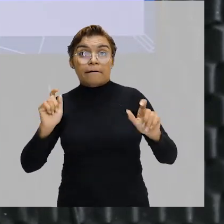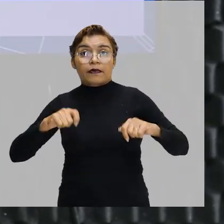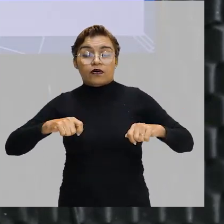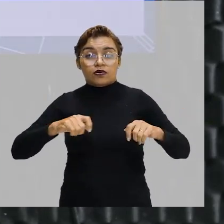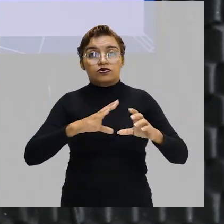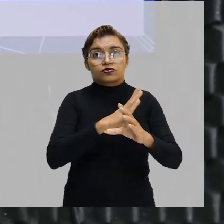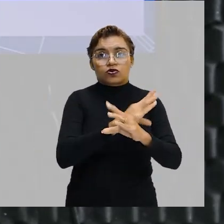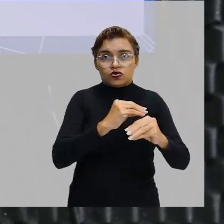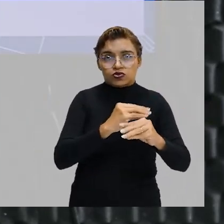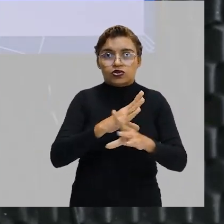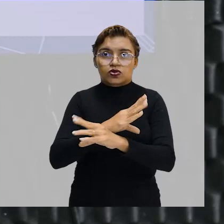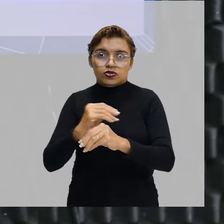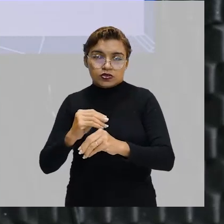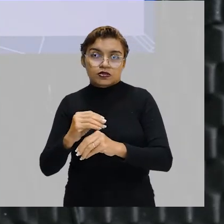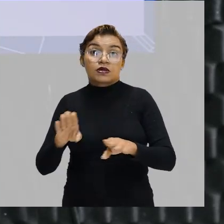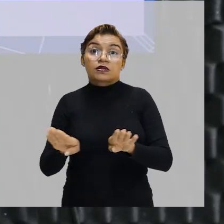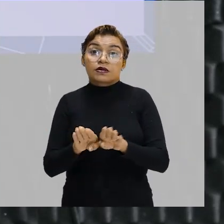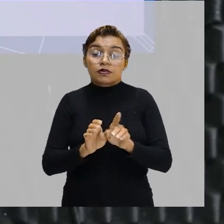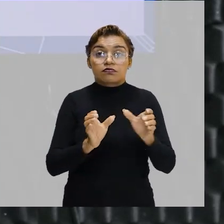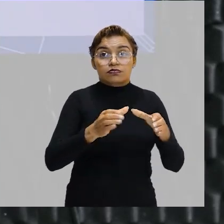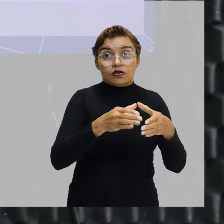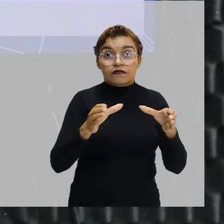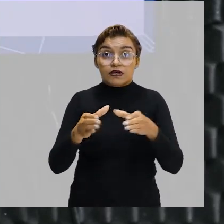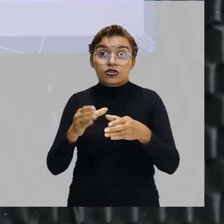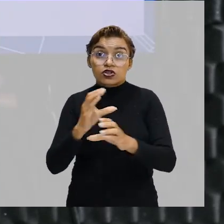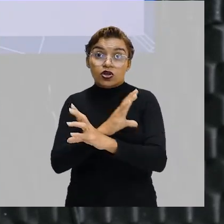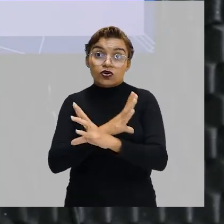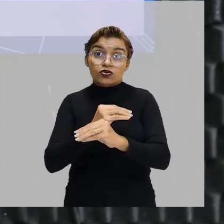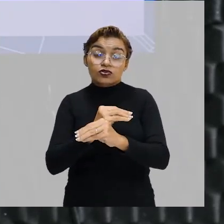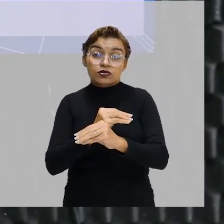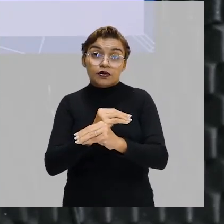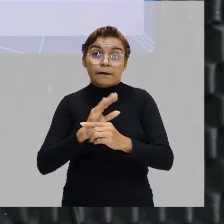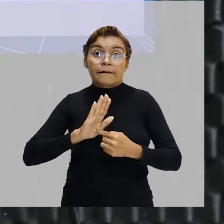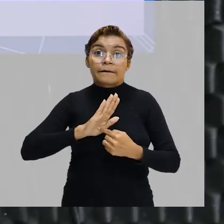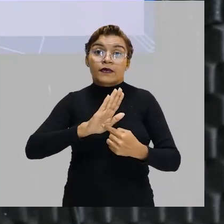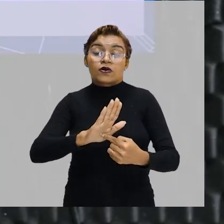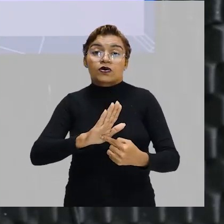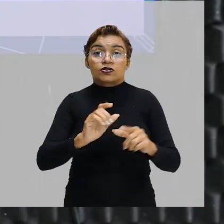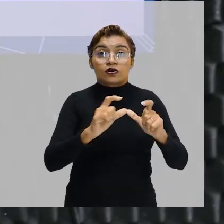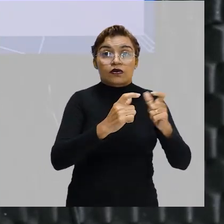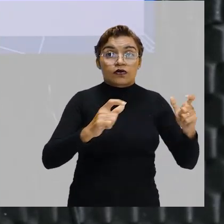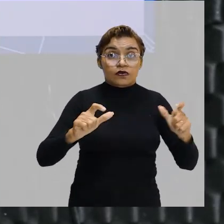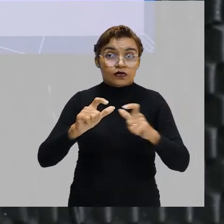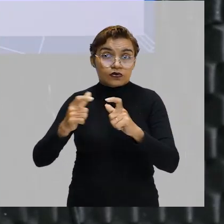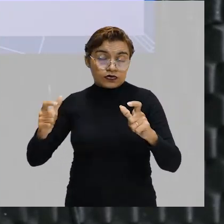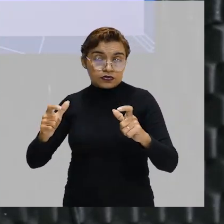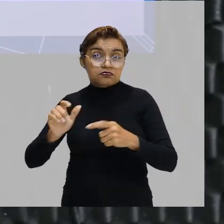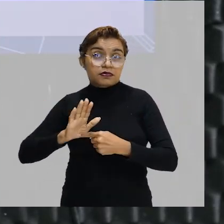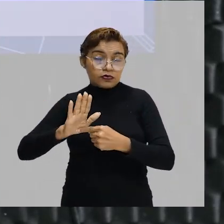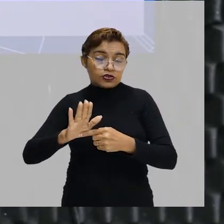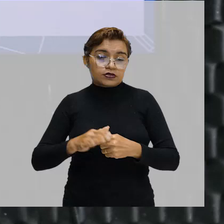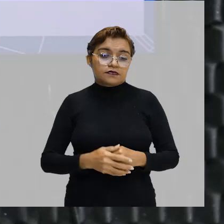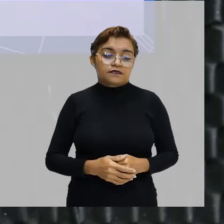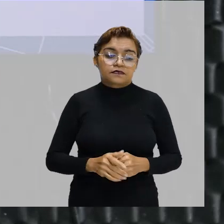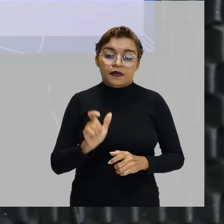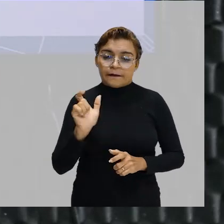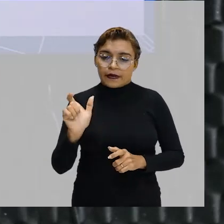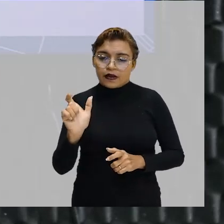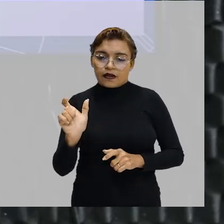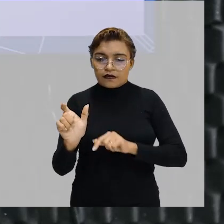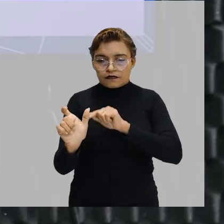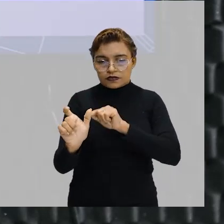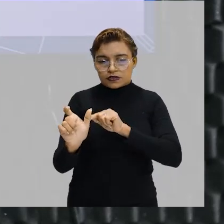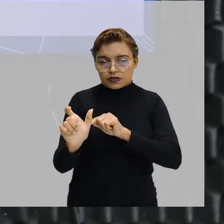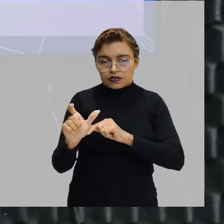sabemos, e a classificação da conjunção vai classificar a oração a qual ela introduz. Palavras responsáveis